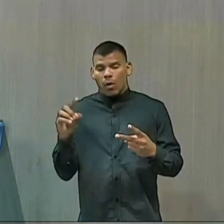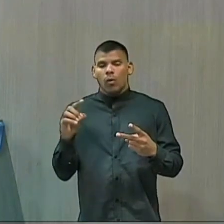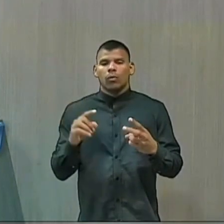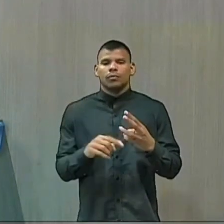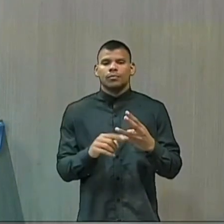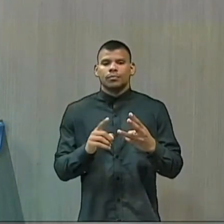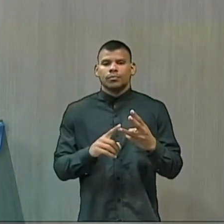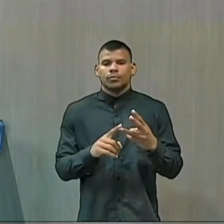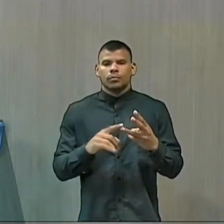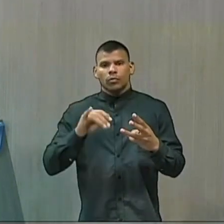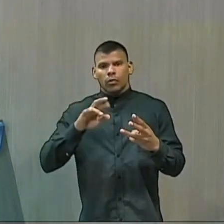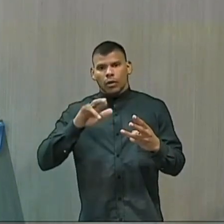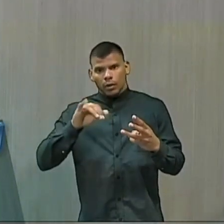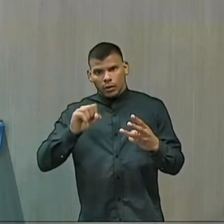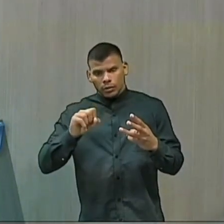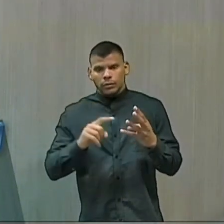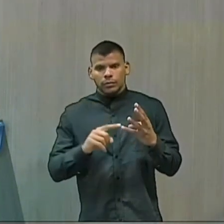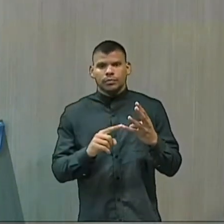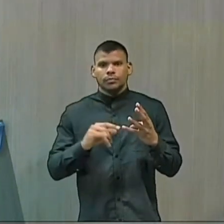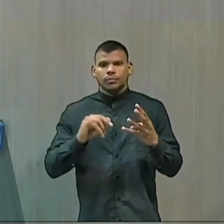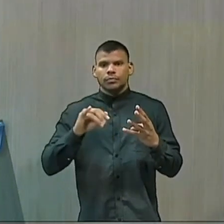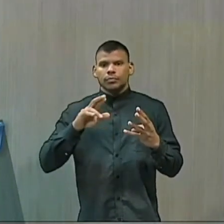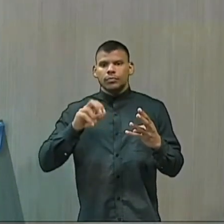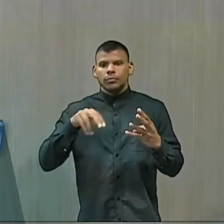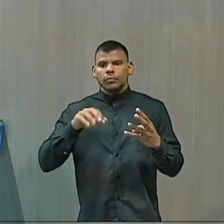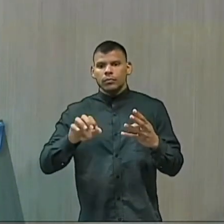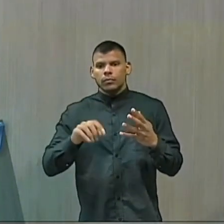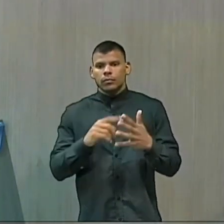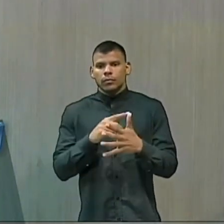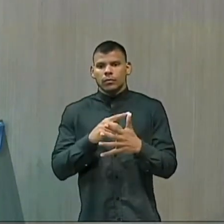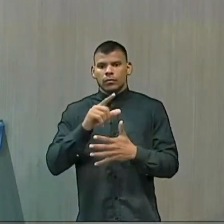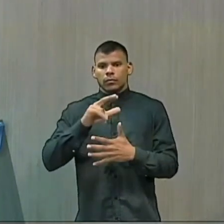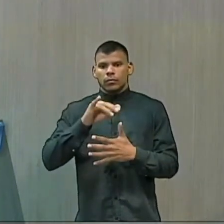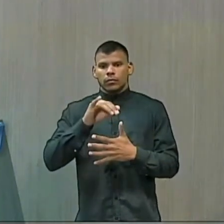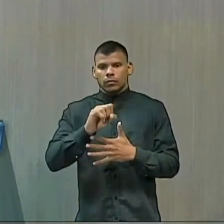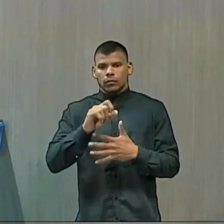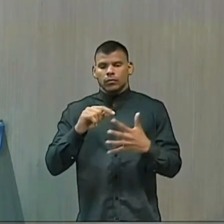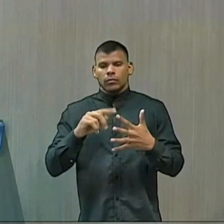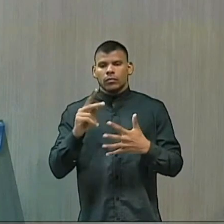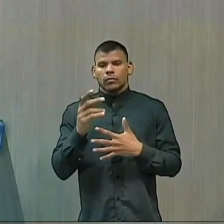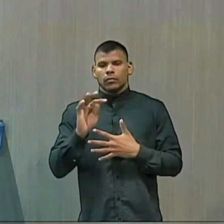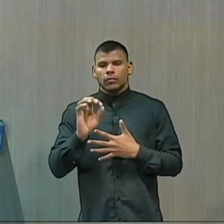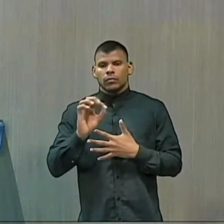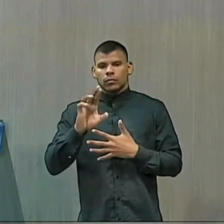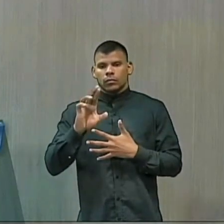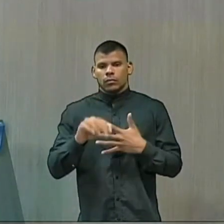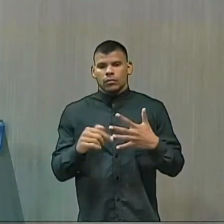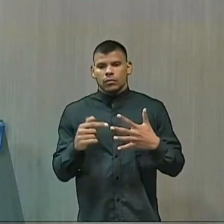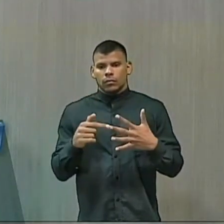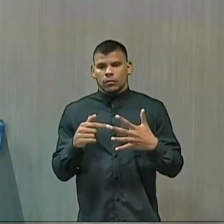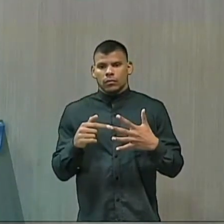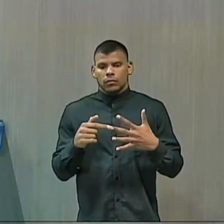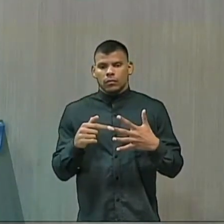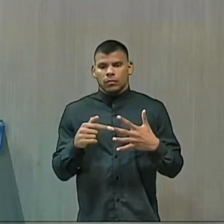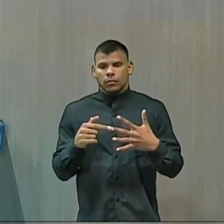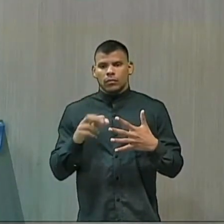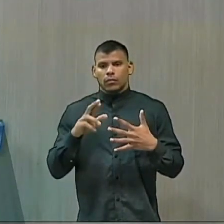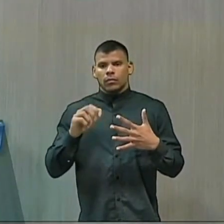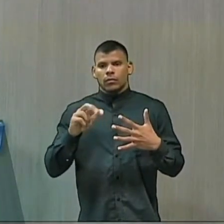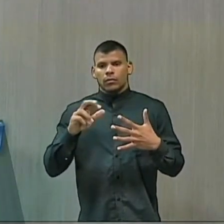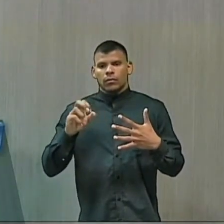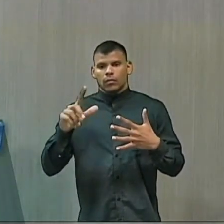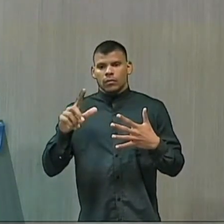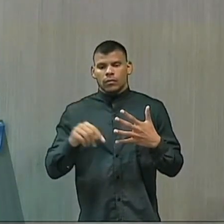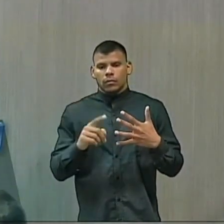deputada Iris Tavares, deputada Eliane Novaes, deputada Luiziane Lins, deputado Heitor Ferrer, deputada Raquel